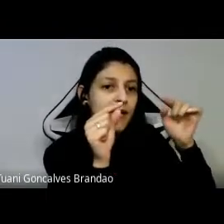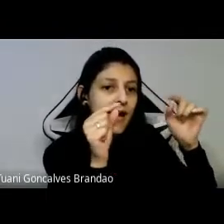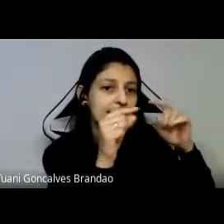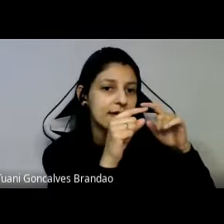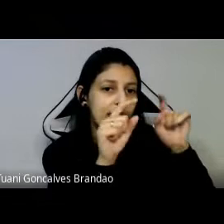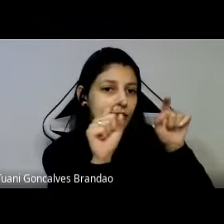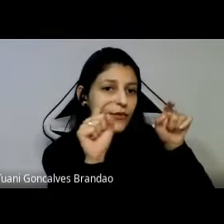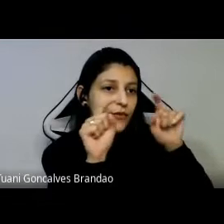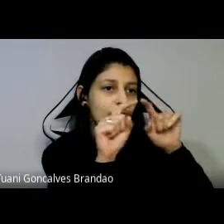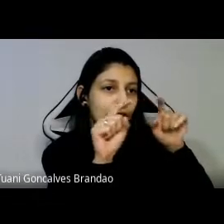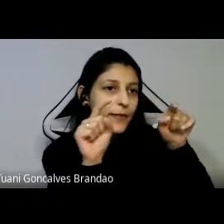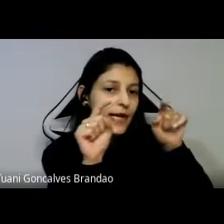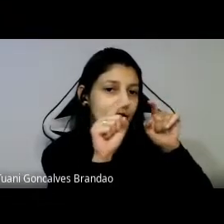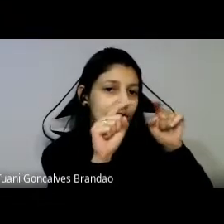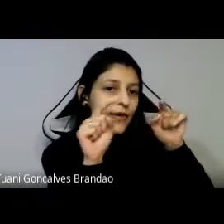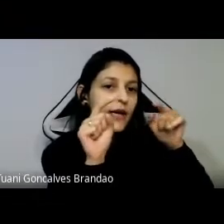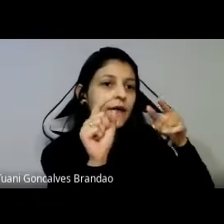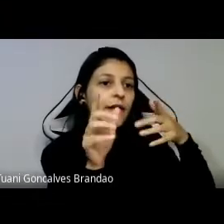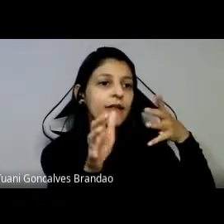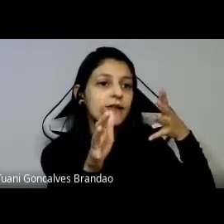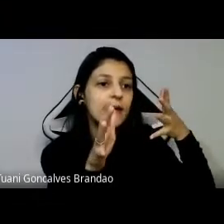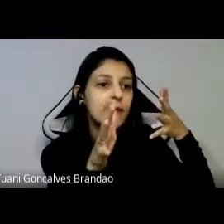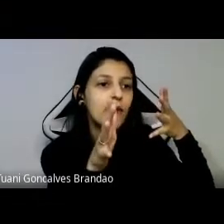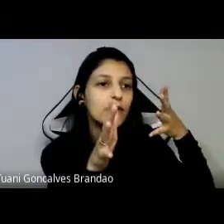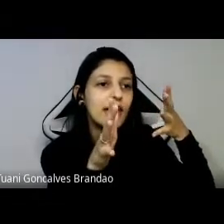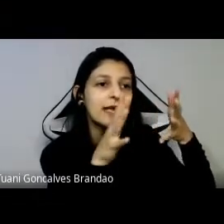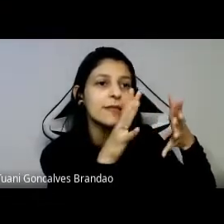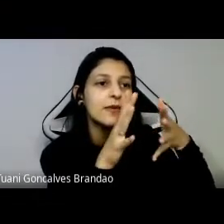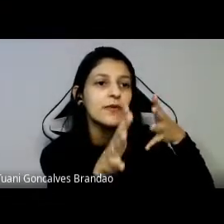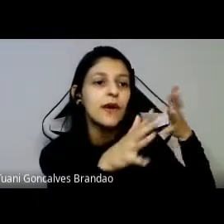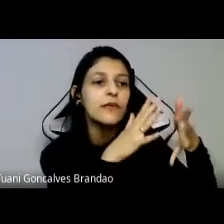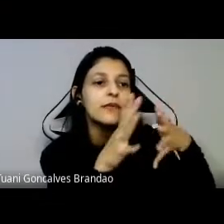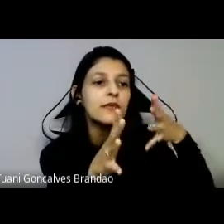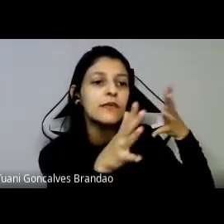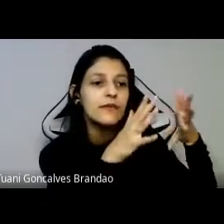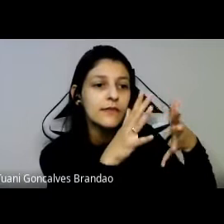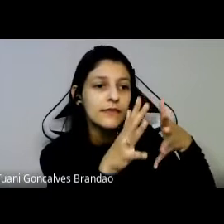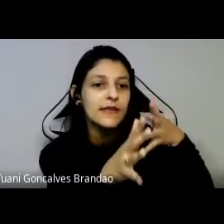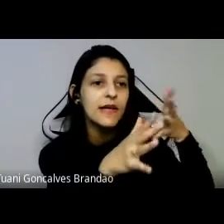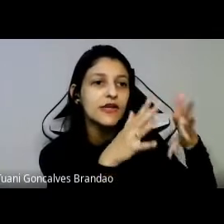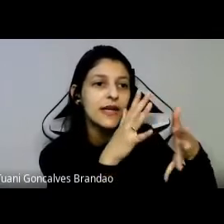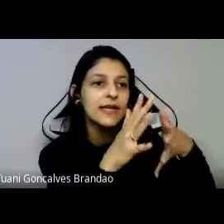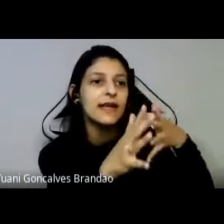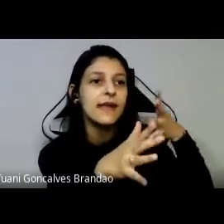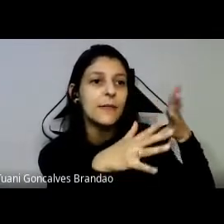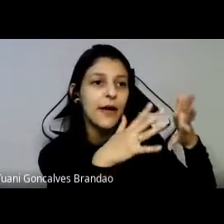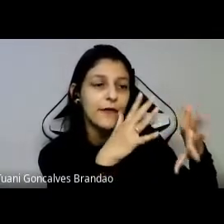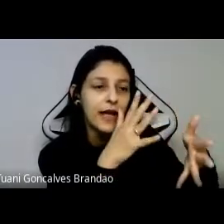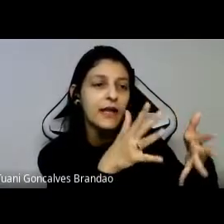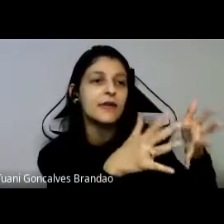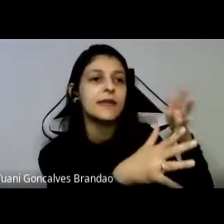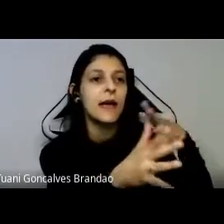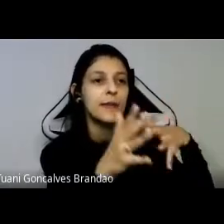a explicação lá do movimento vai dizer para onde que as mãos vão se mexer, né? Se é